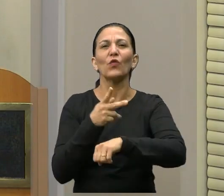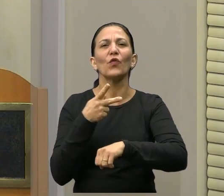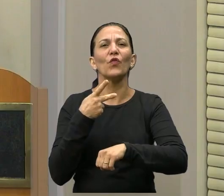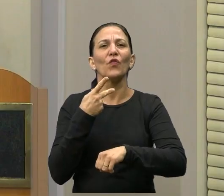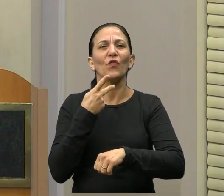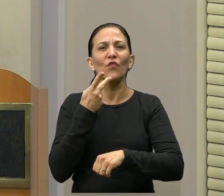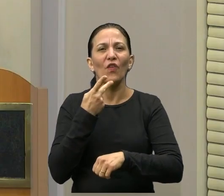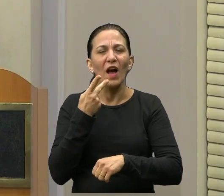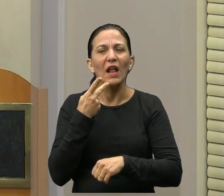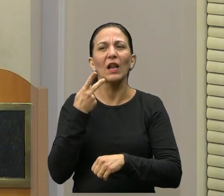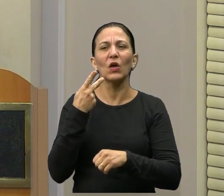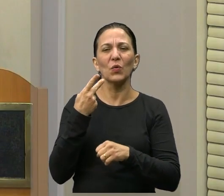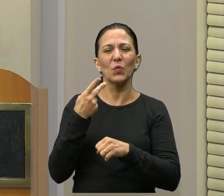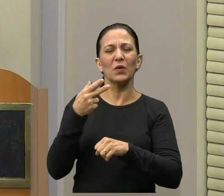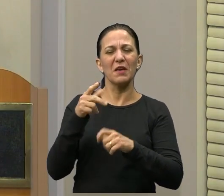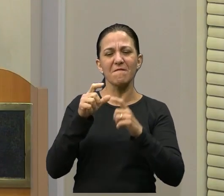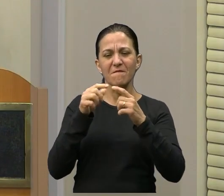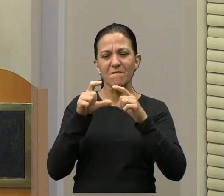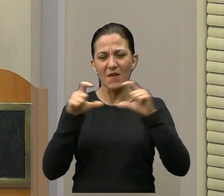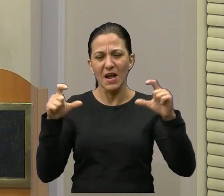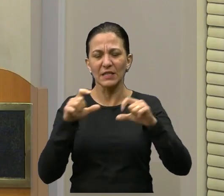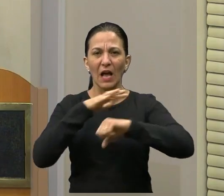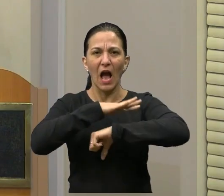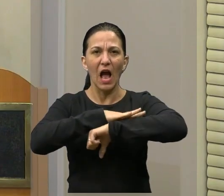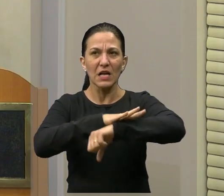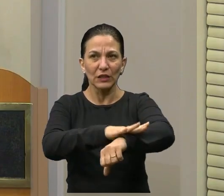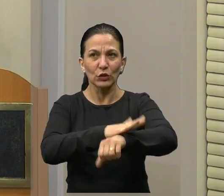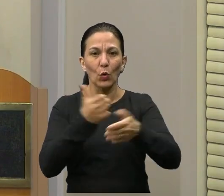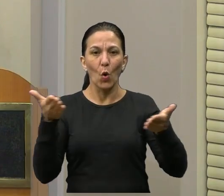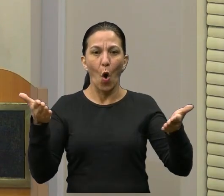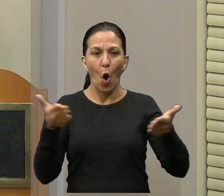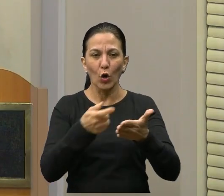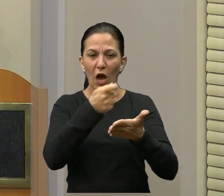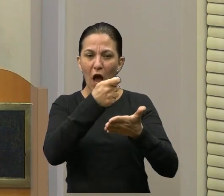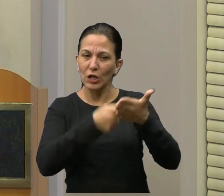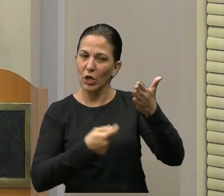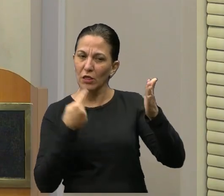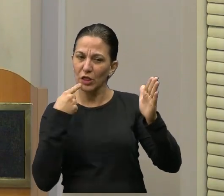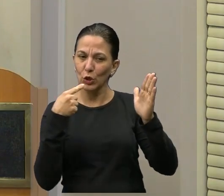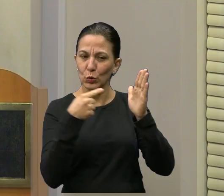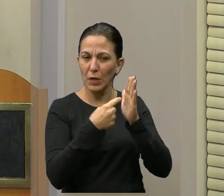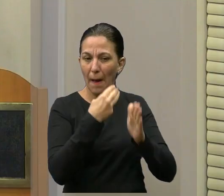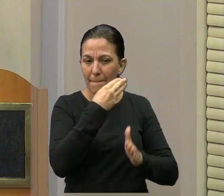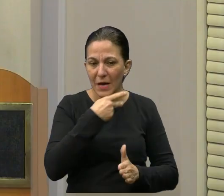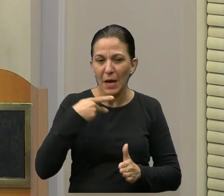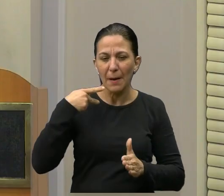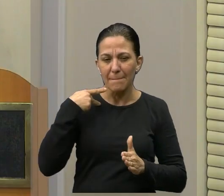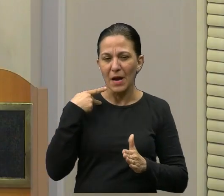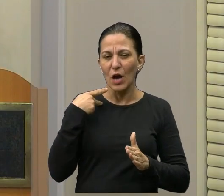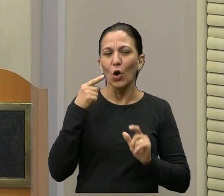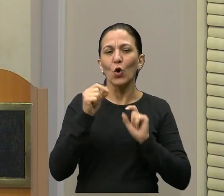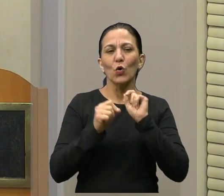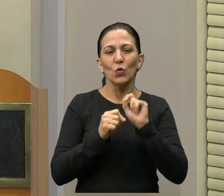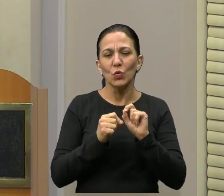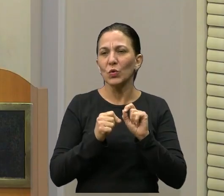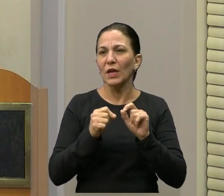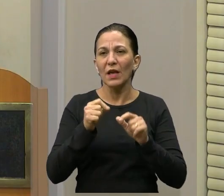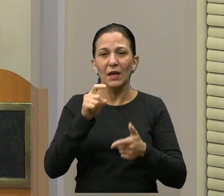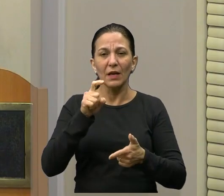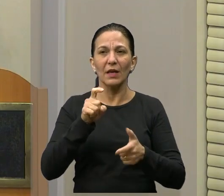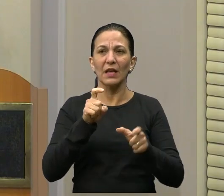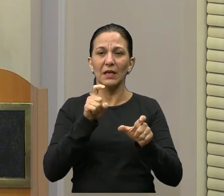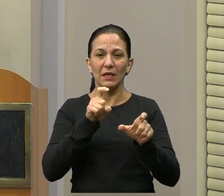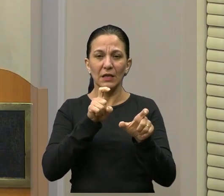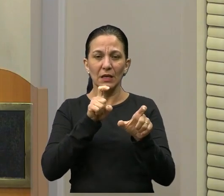uma fala do teor racista e os mesmos que agora assinam e denunciam Maria, livraram um parlamentar da suspensão de